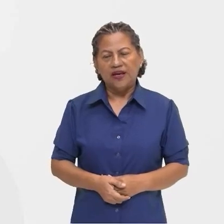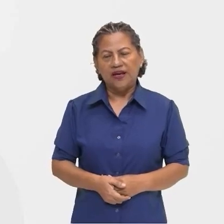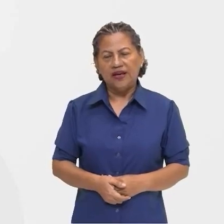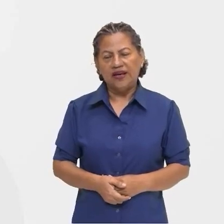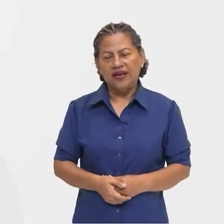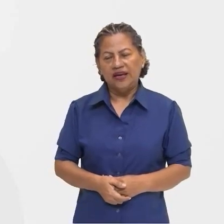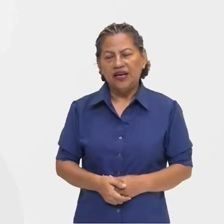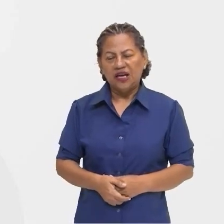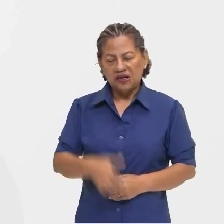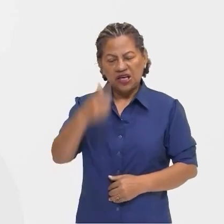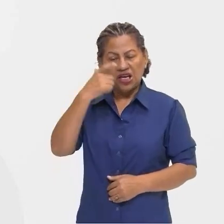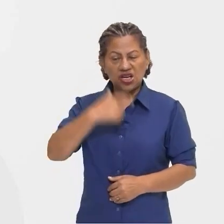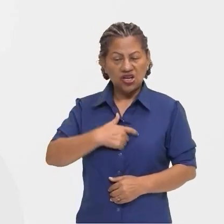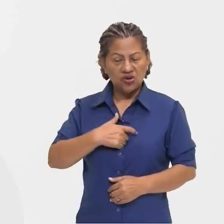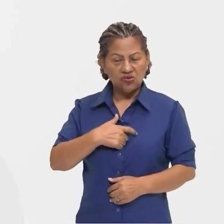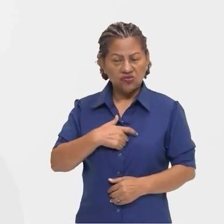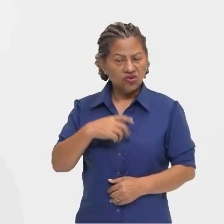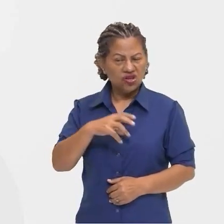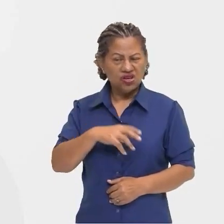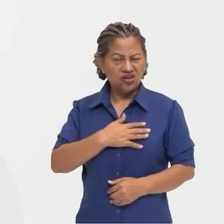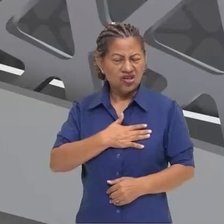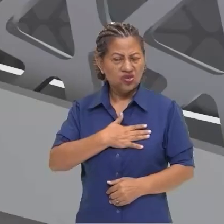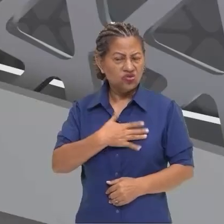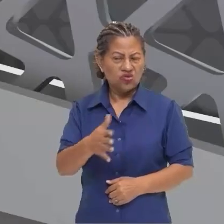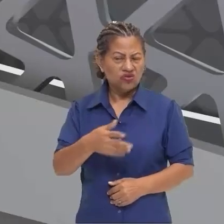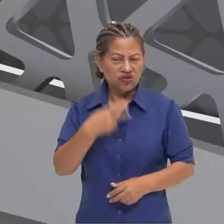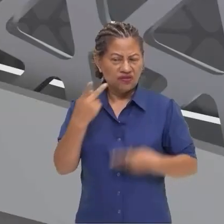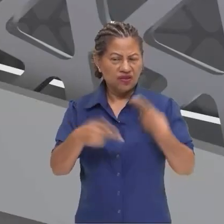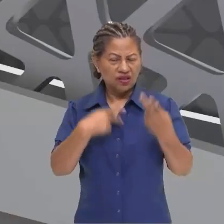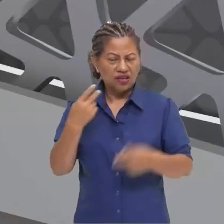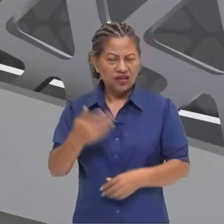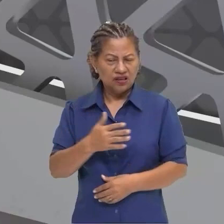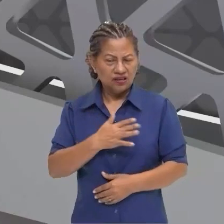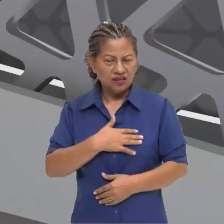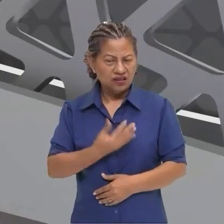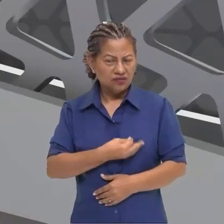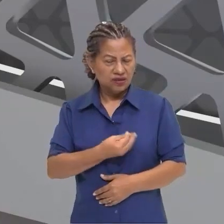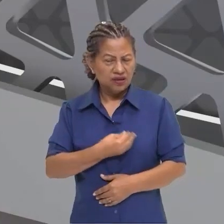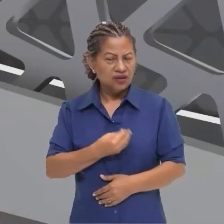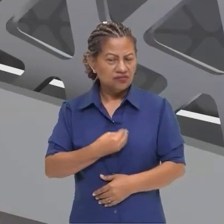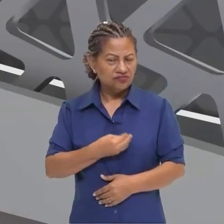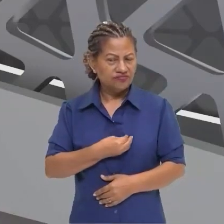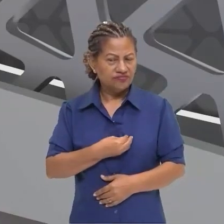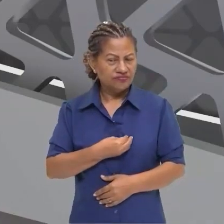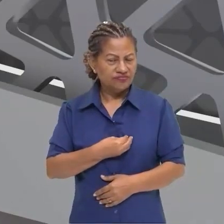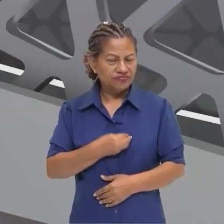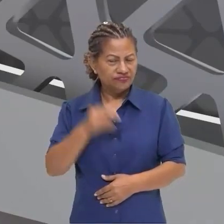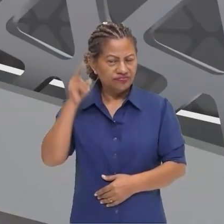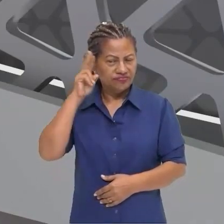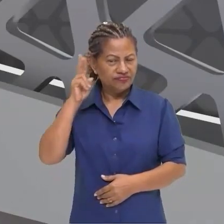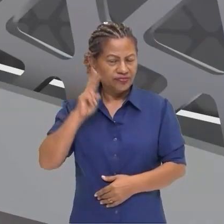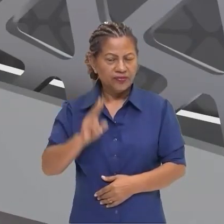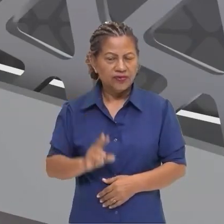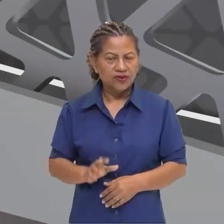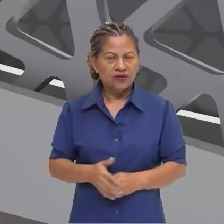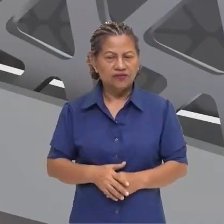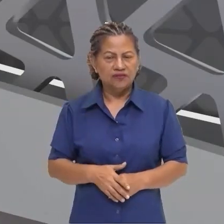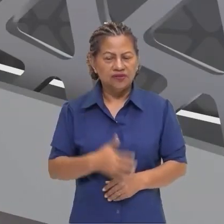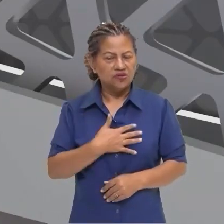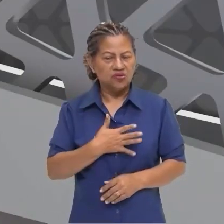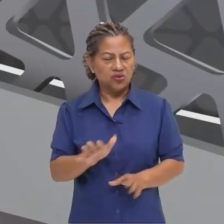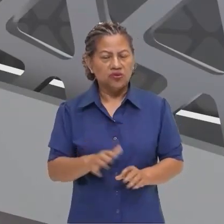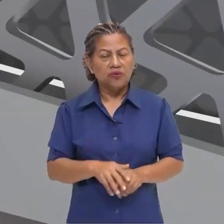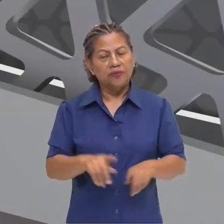as minhas aulas e que isso me deixa até um pouco desconfortável. Mas aqui trazendo o meu exemplo, quando eu resolvi cursar a